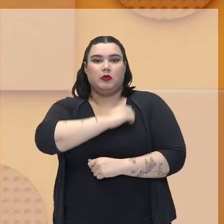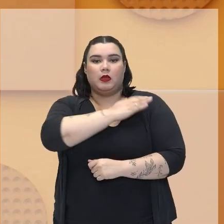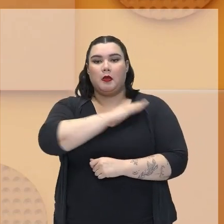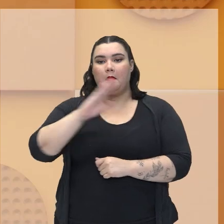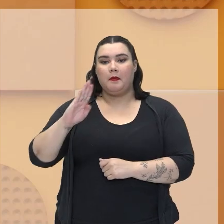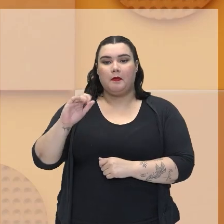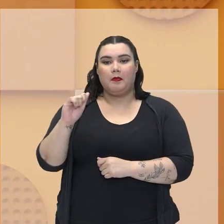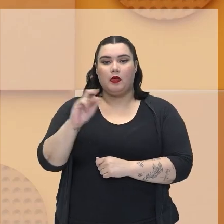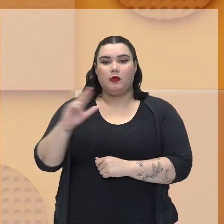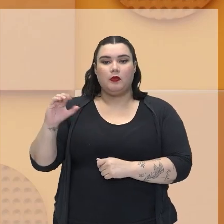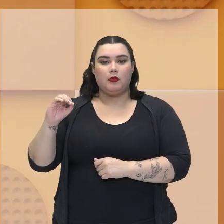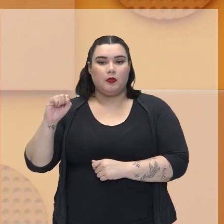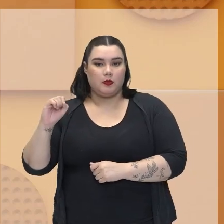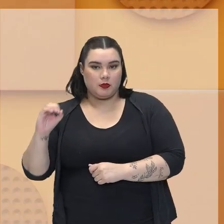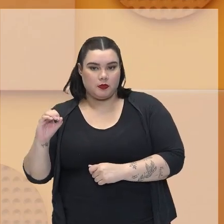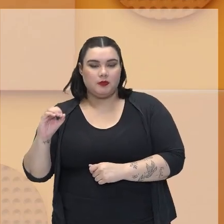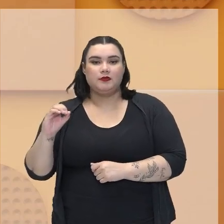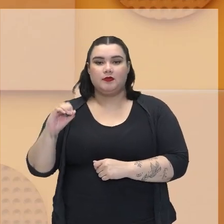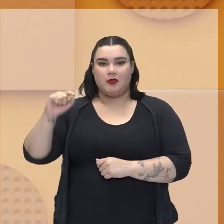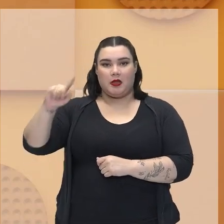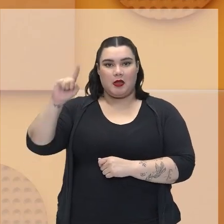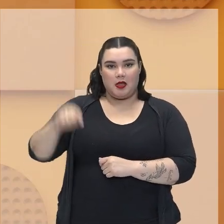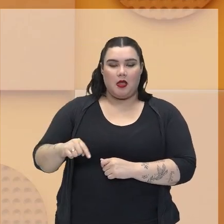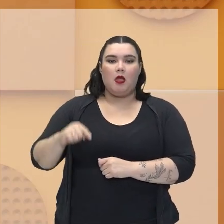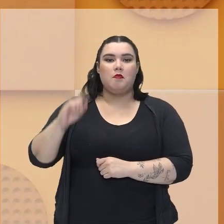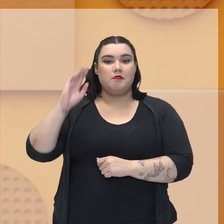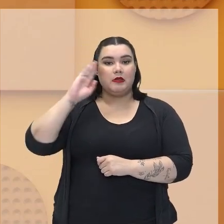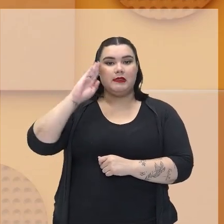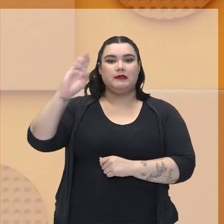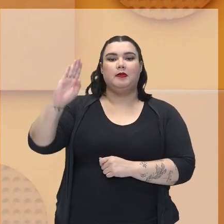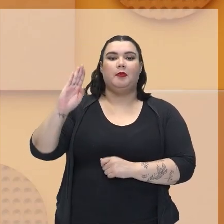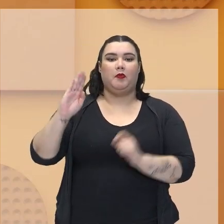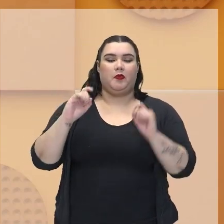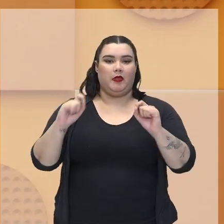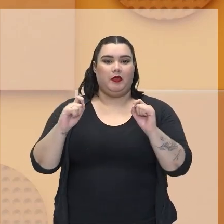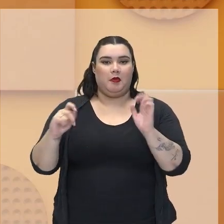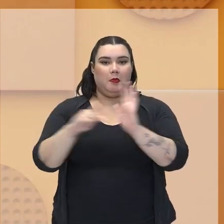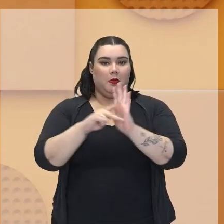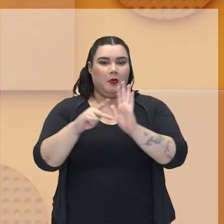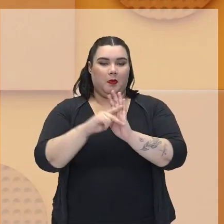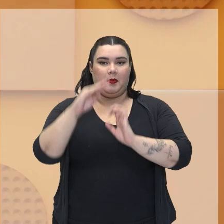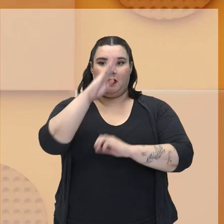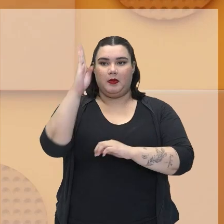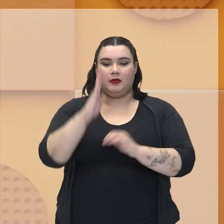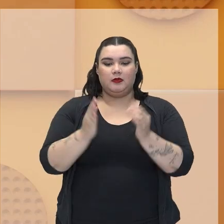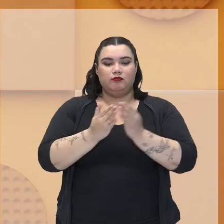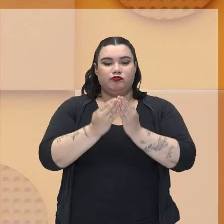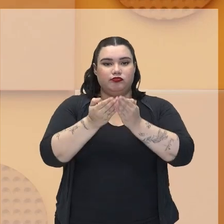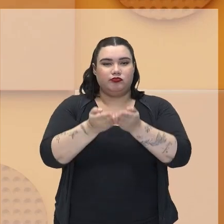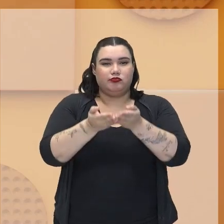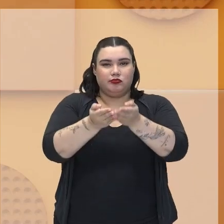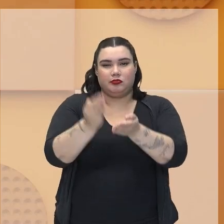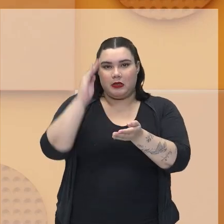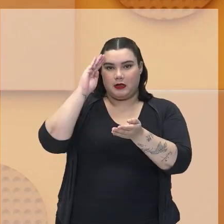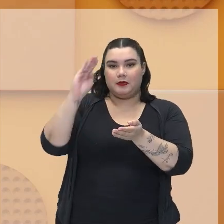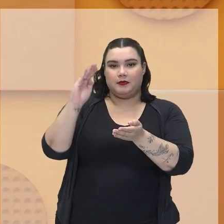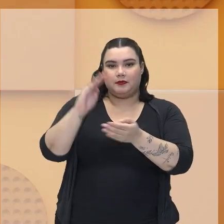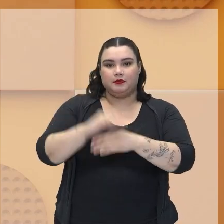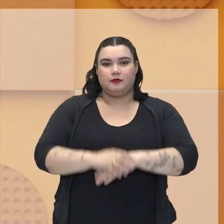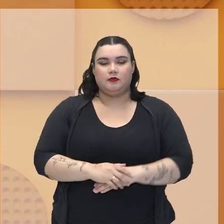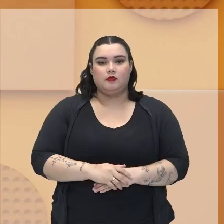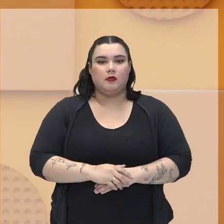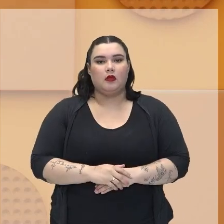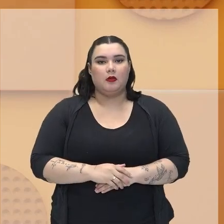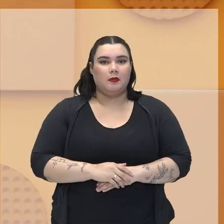gente? Que é considerado um dos patronos da Marinha Brasileira. Então vocês estão vendo que várias